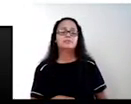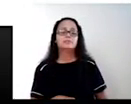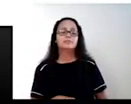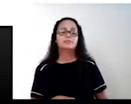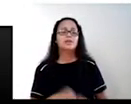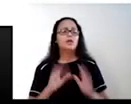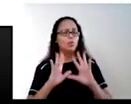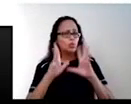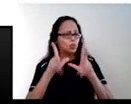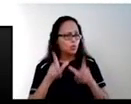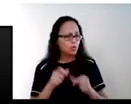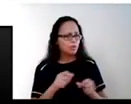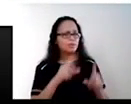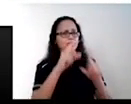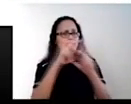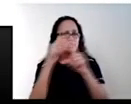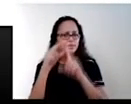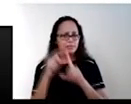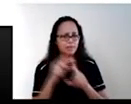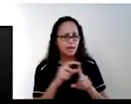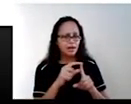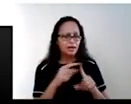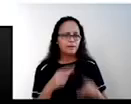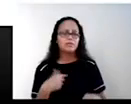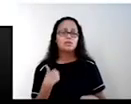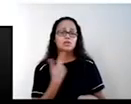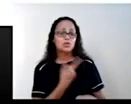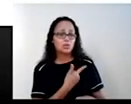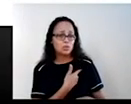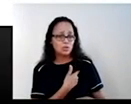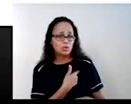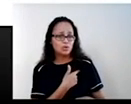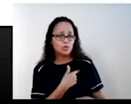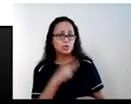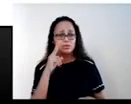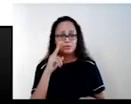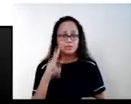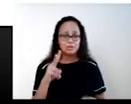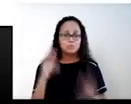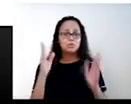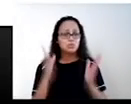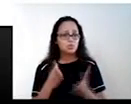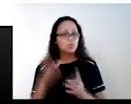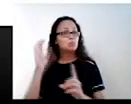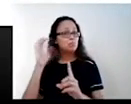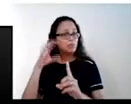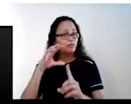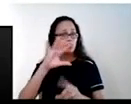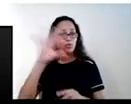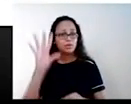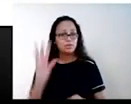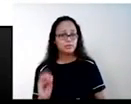Então, todas essas palavras que nós ainda ouvimos hoje tiveram essa influência africana.